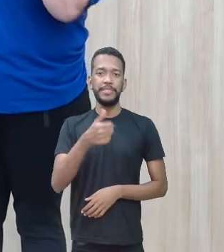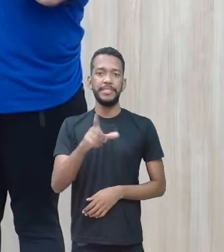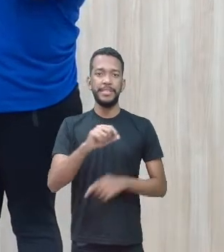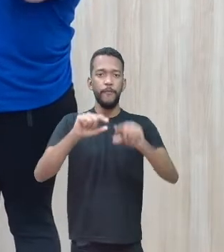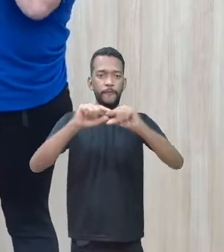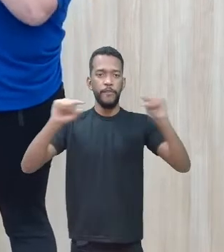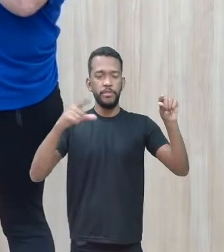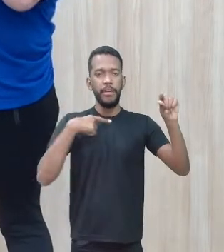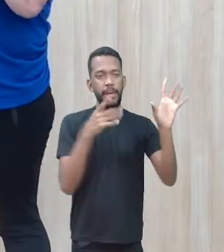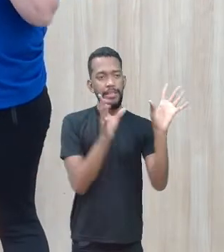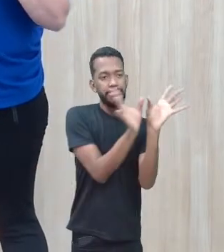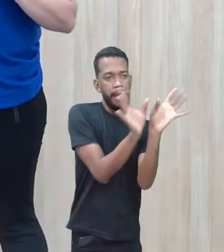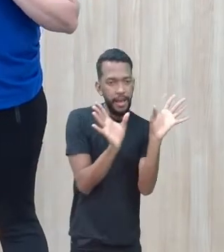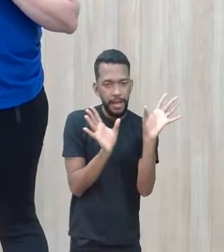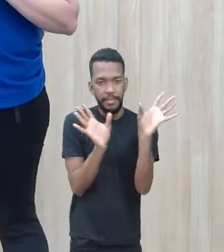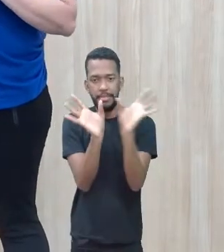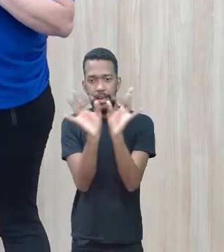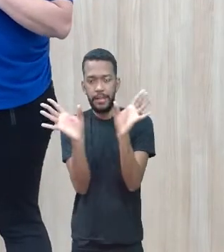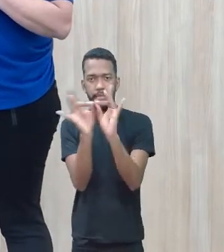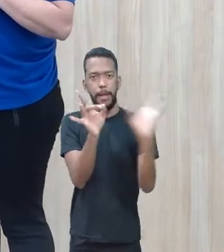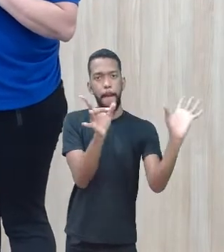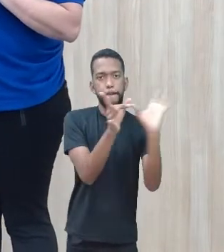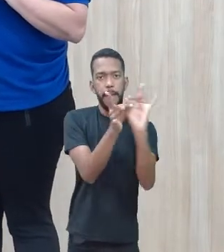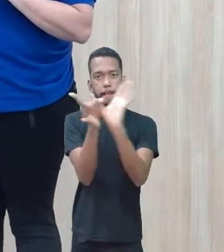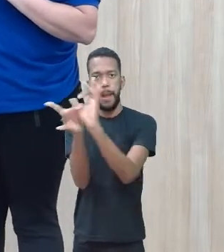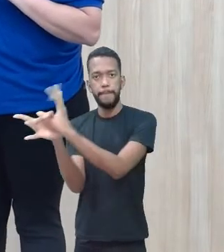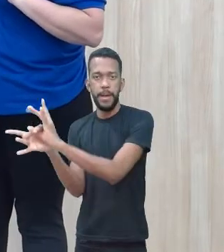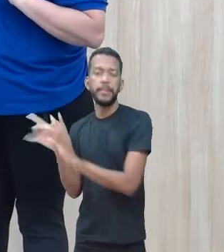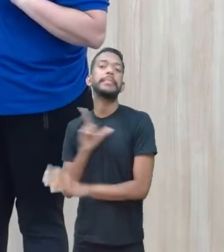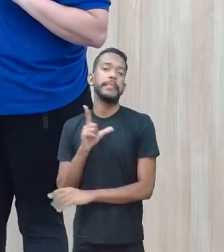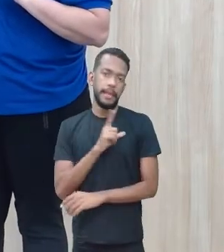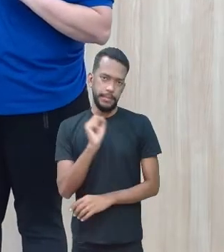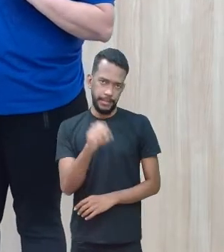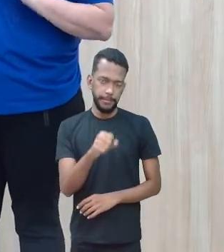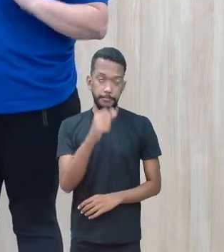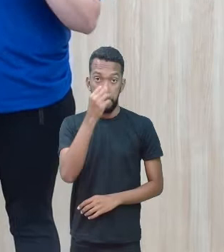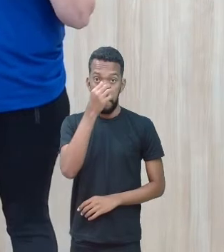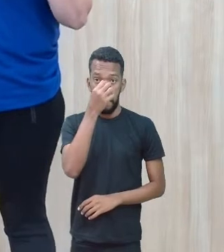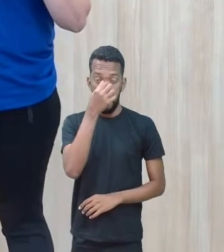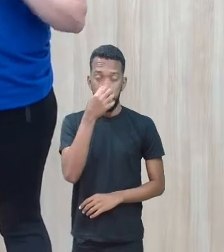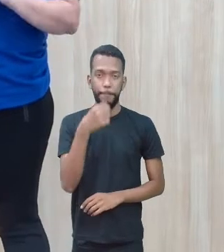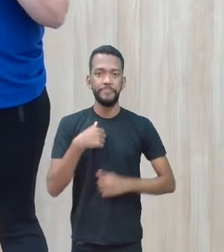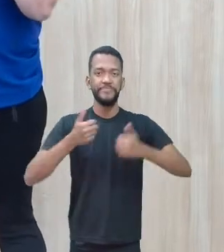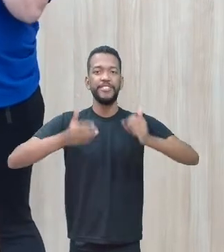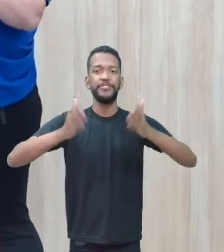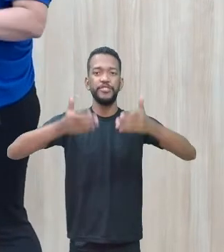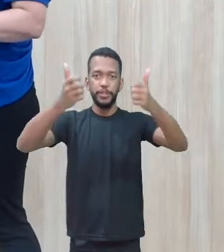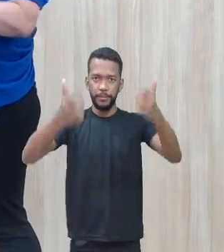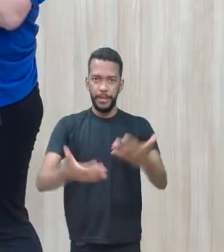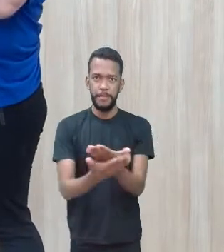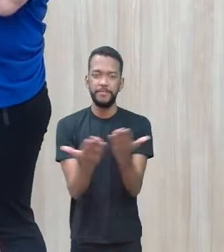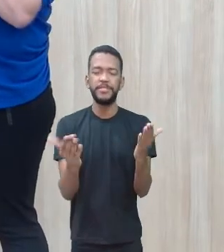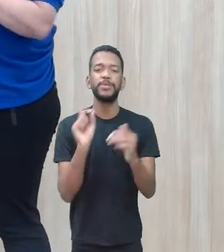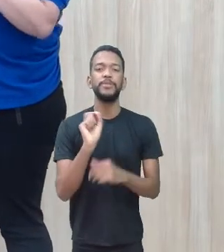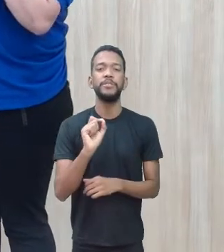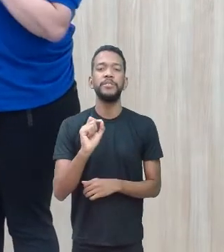elas ligam uma ideia à outra. E aí eu falei para vocês que as orações